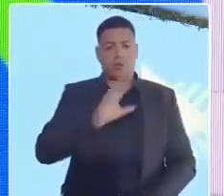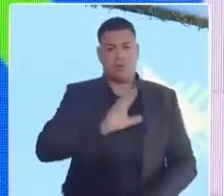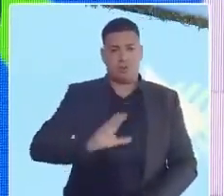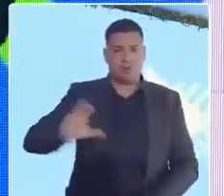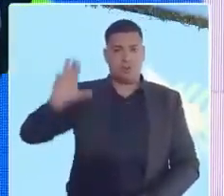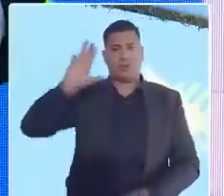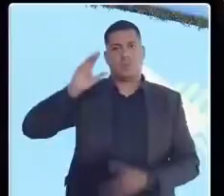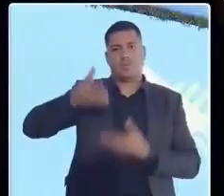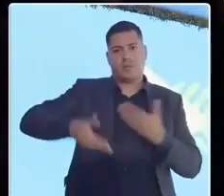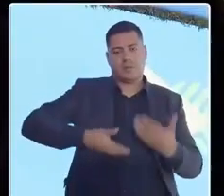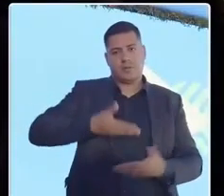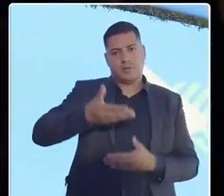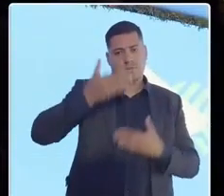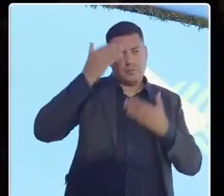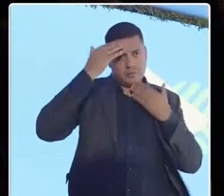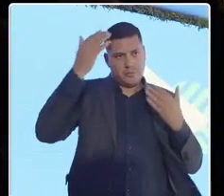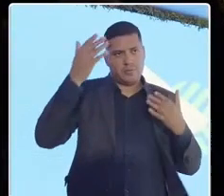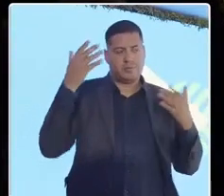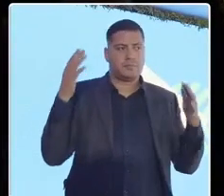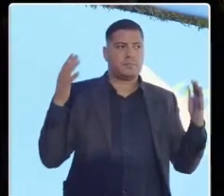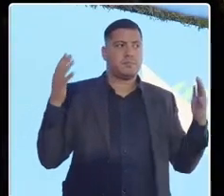Muito obrigado